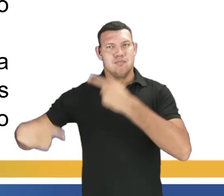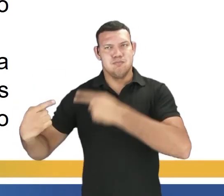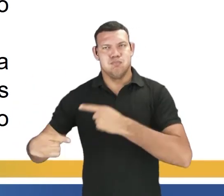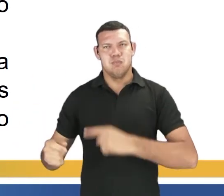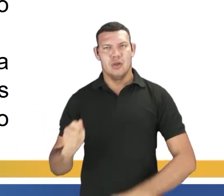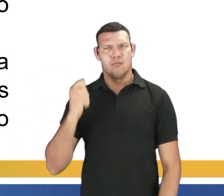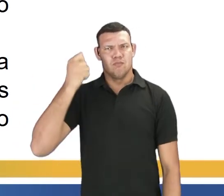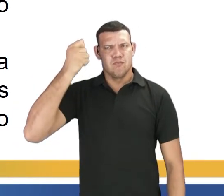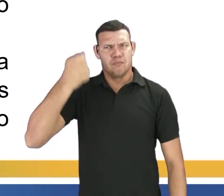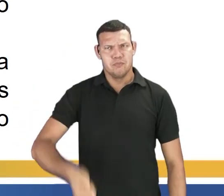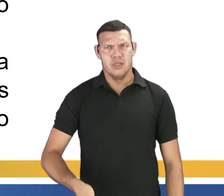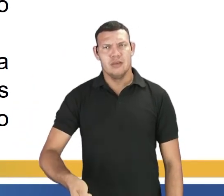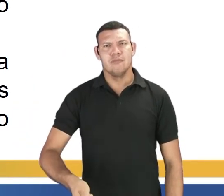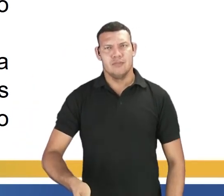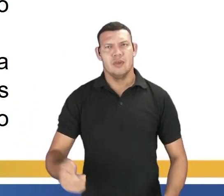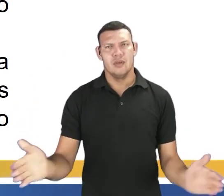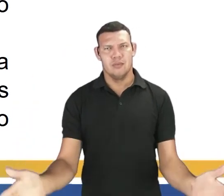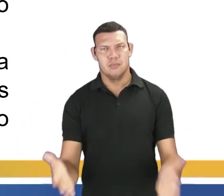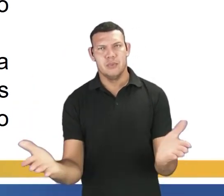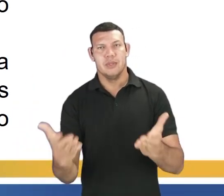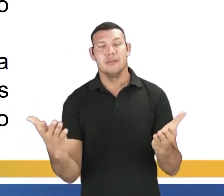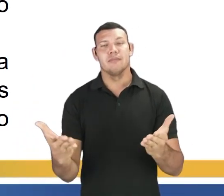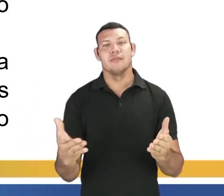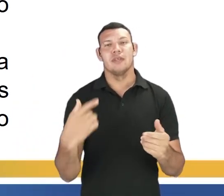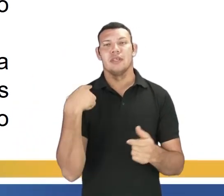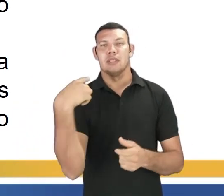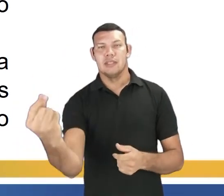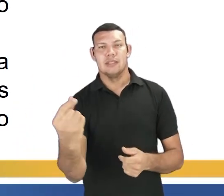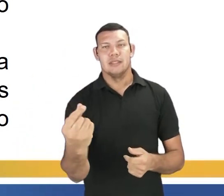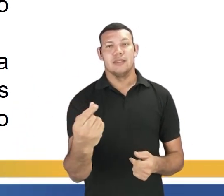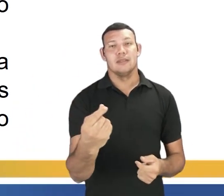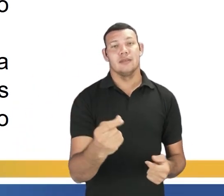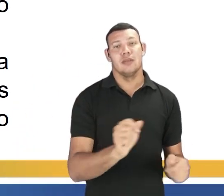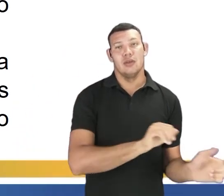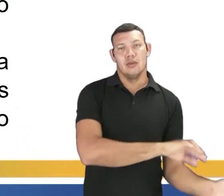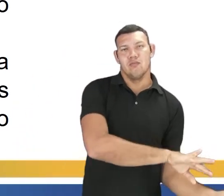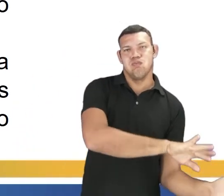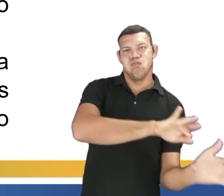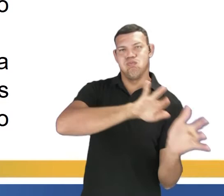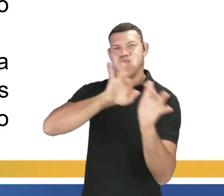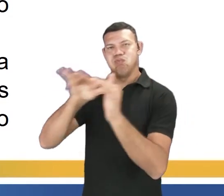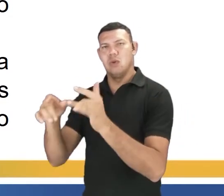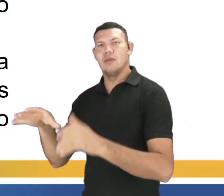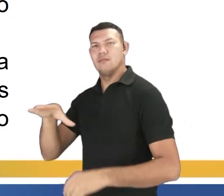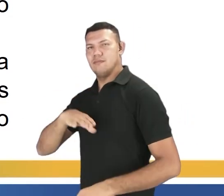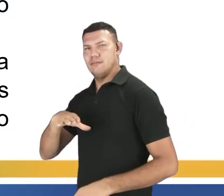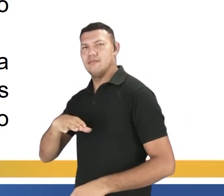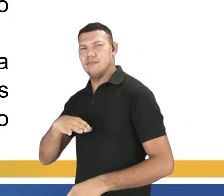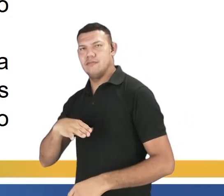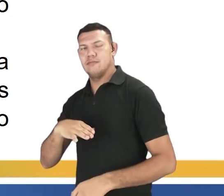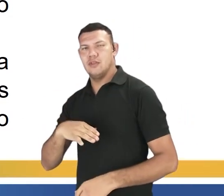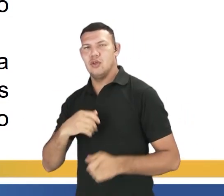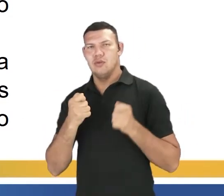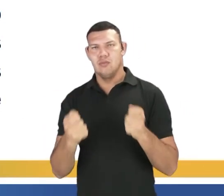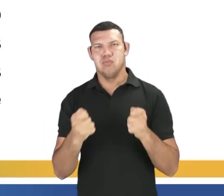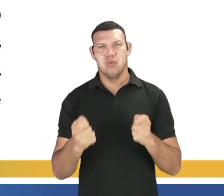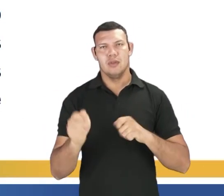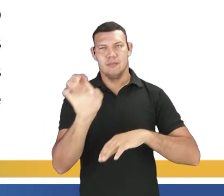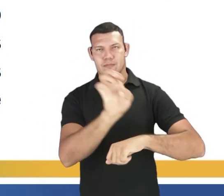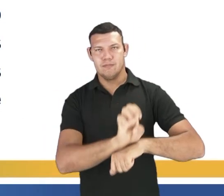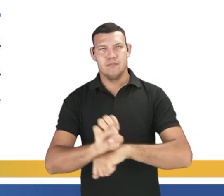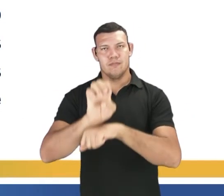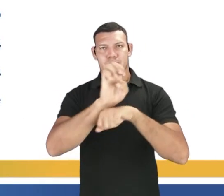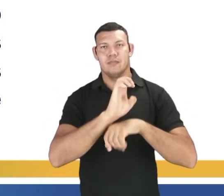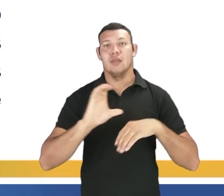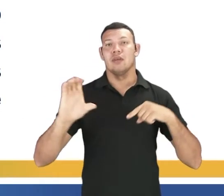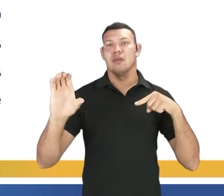ditadura militar, que incentivava a ida das pessoas para as cidades a fim de facilitar o controle social do Estado. Letra C.